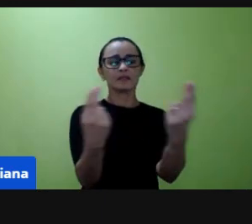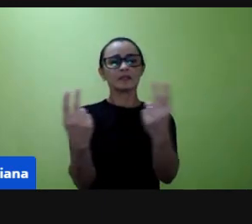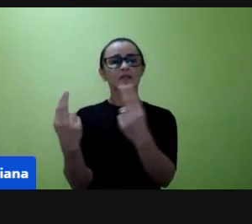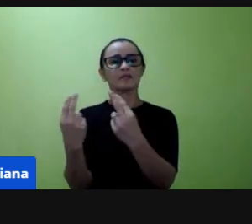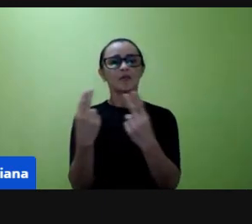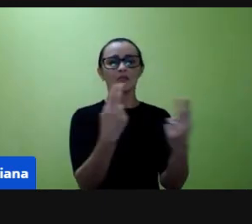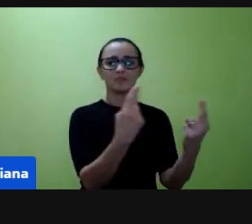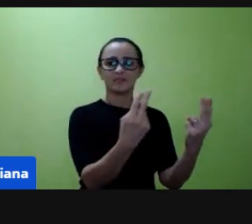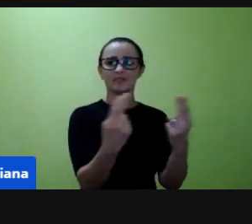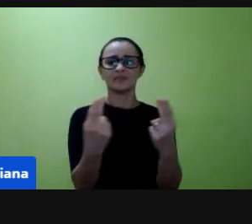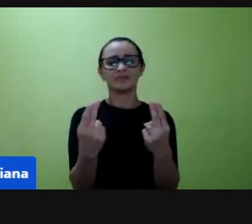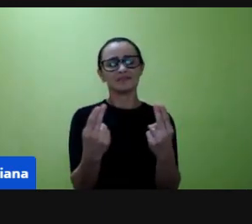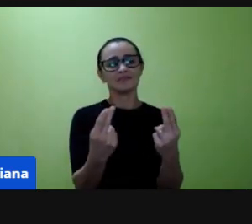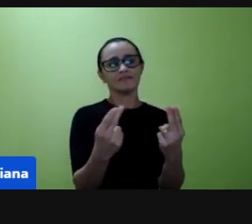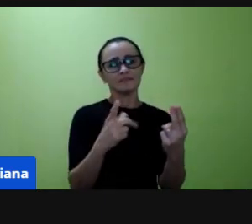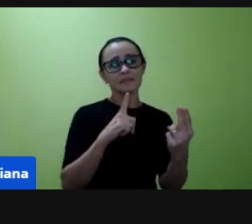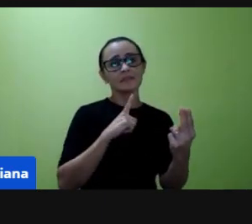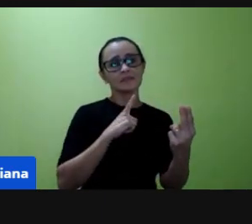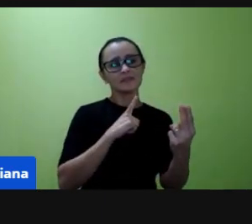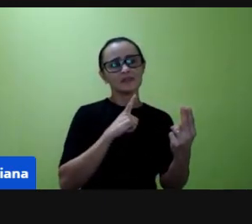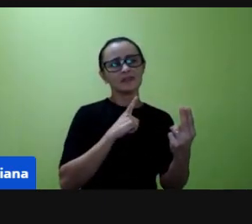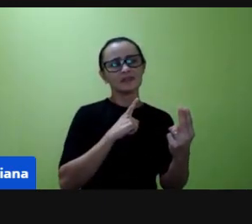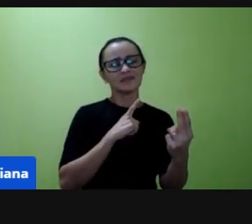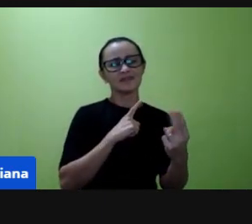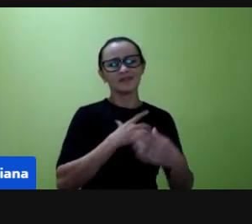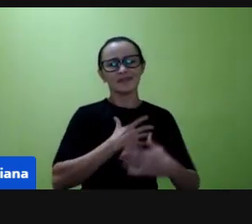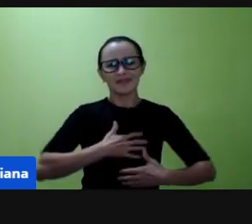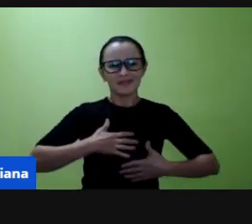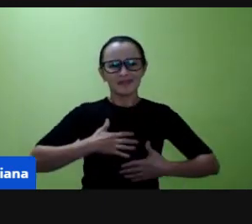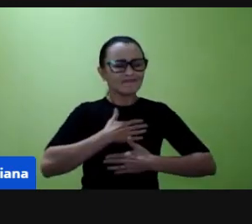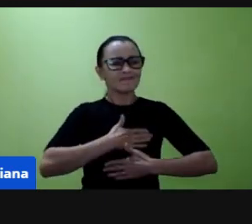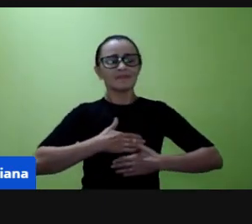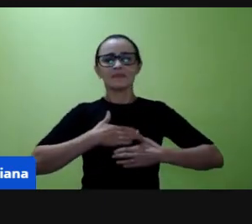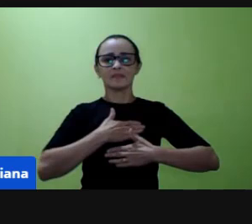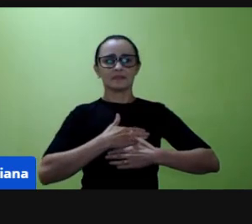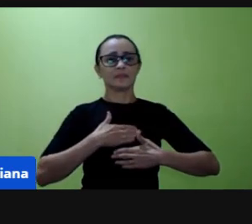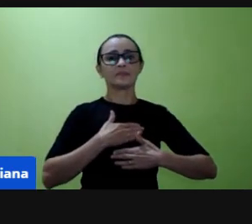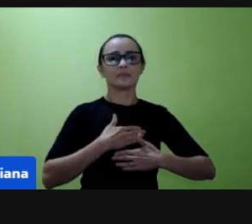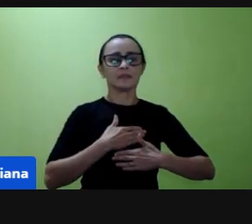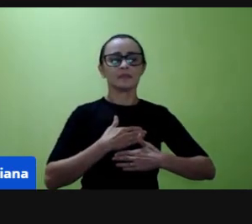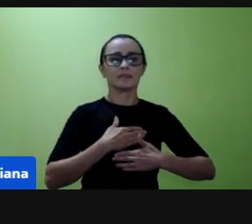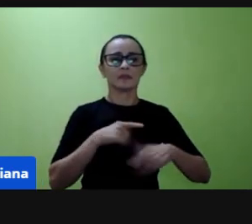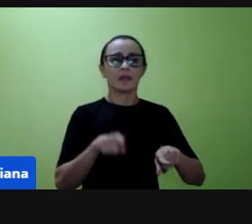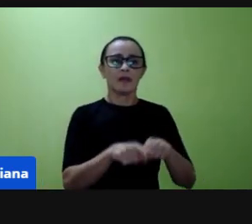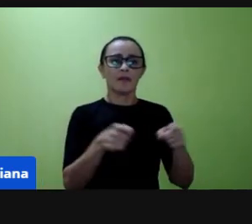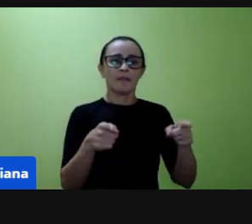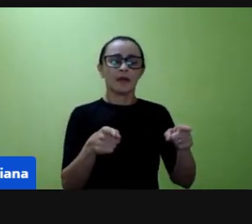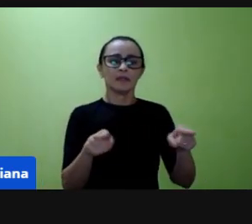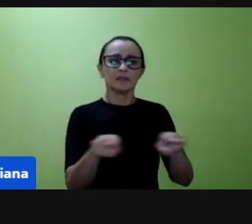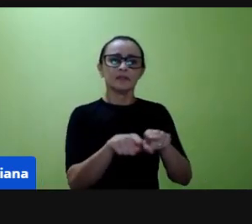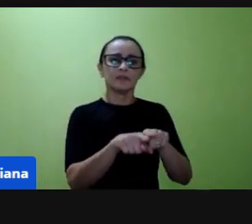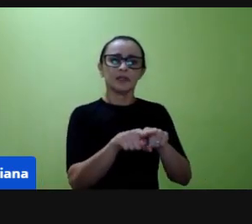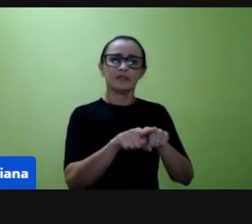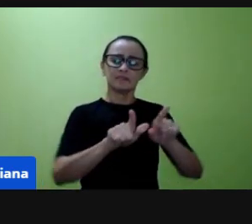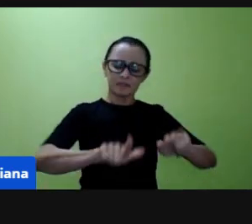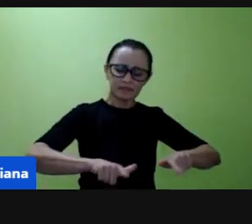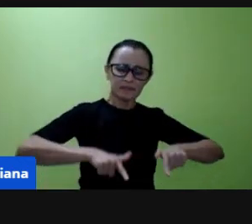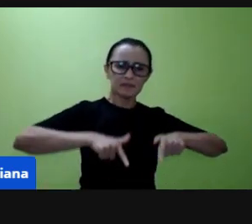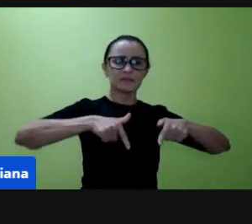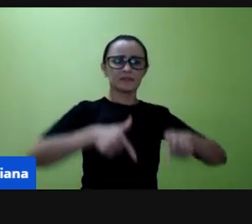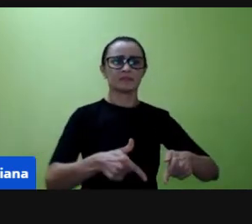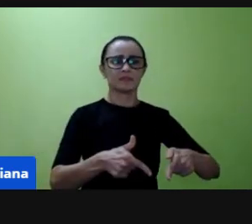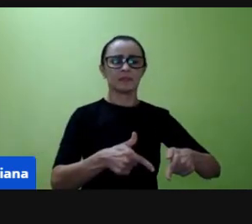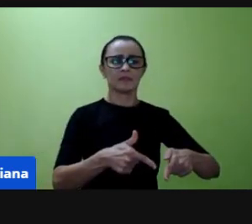frustraram, buscaram também, buscaram formas de superar essa frustração em